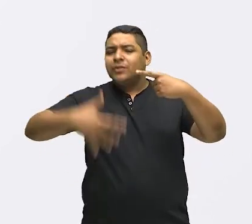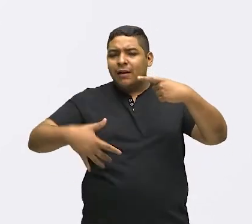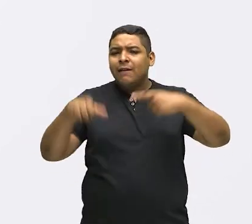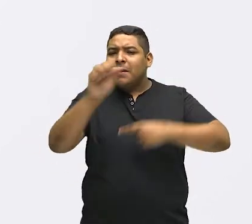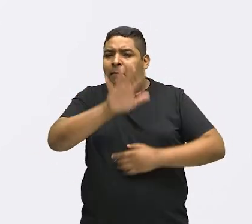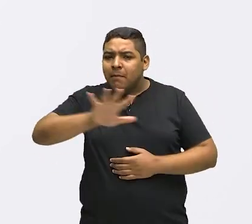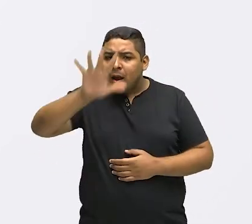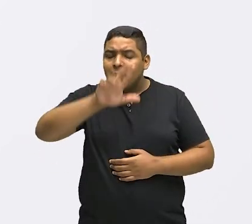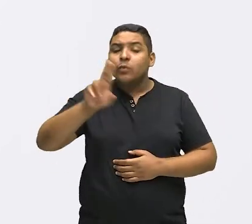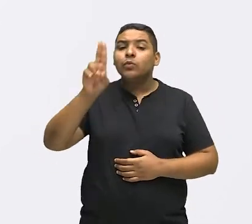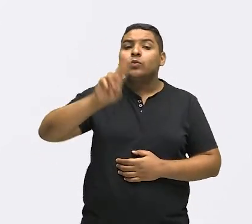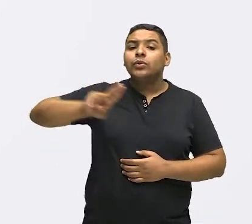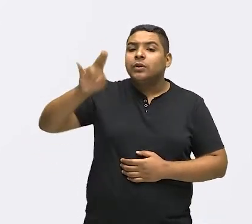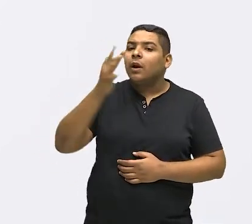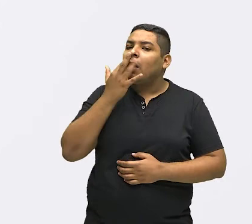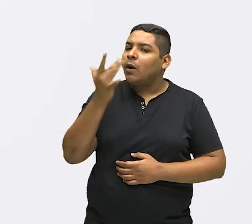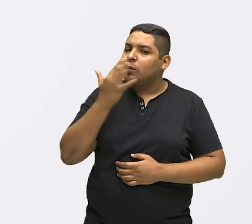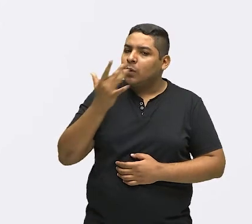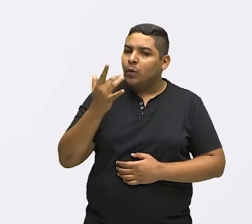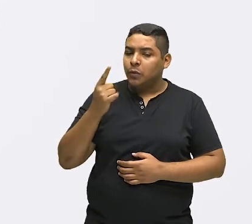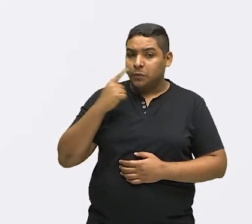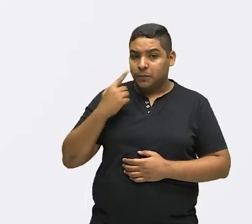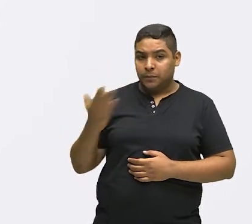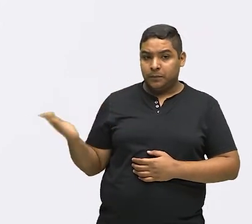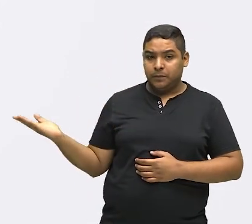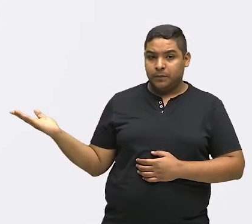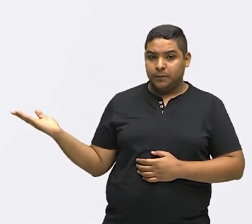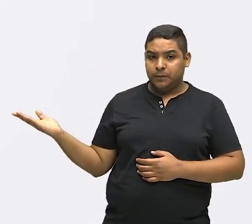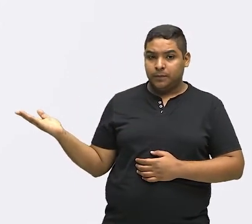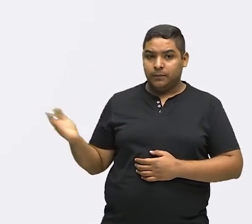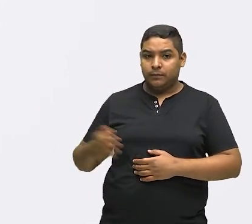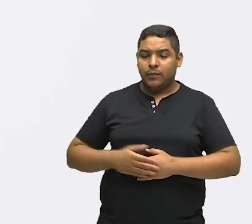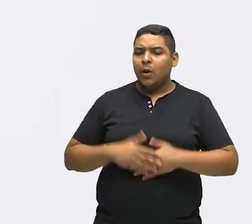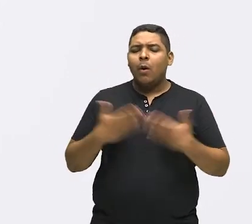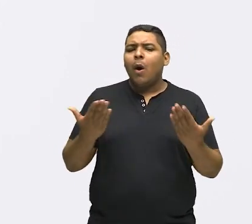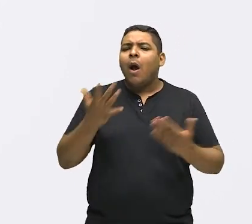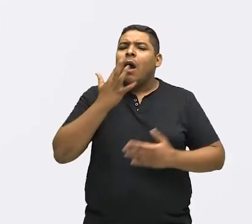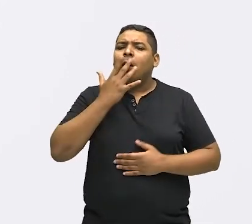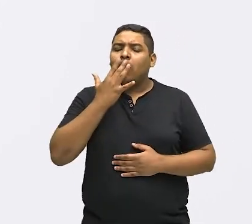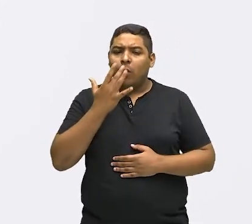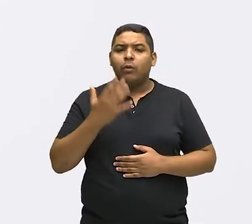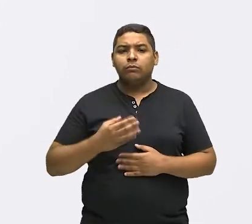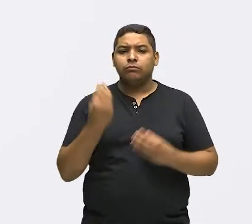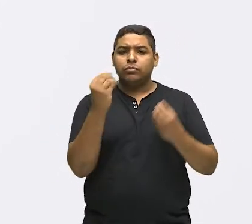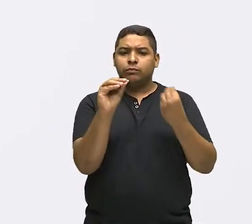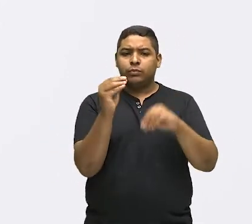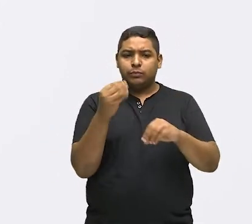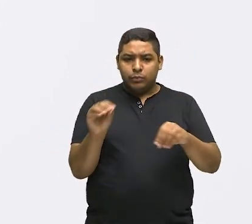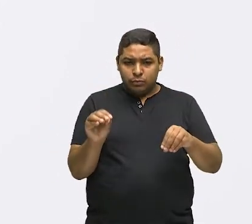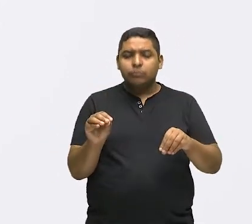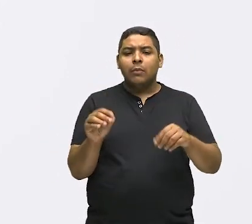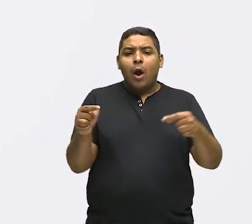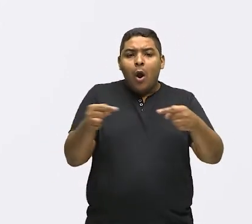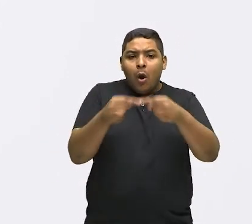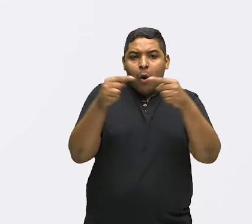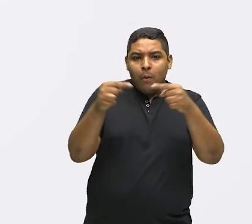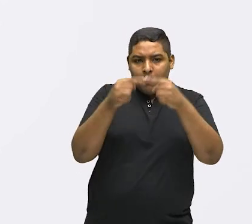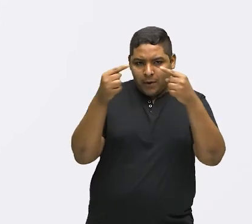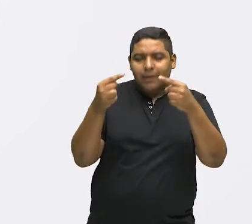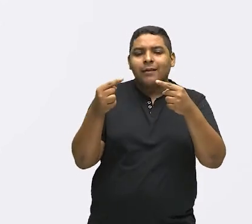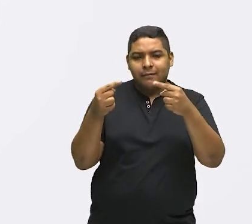as cores. Olha só, letra A, this bird is... Qual é a cor dele? Você completa. Na letra B, I saw, eu vi